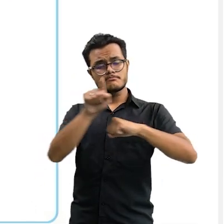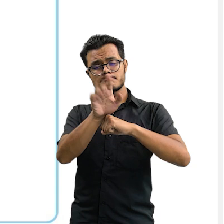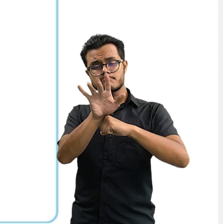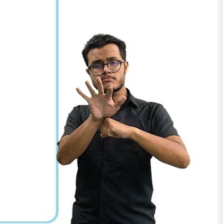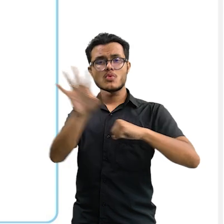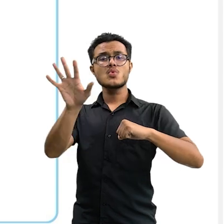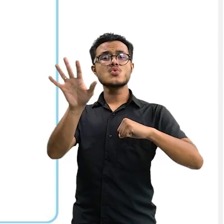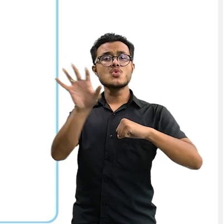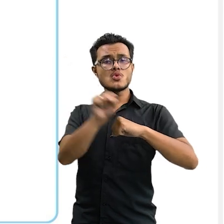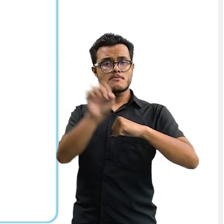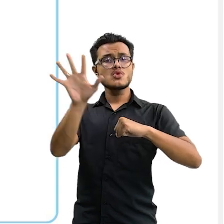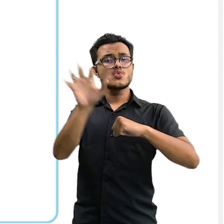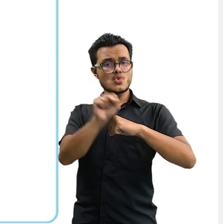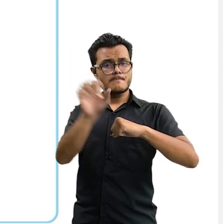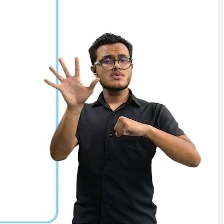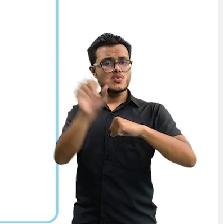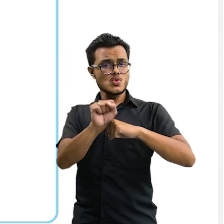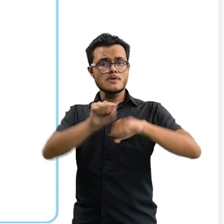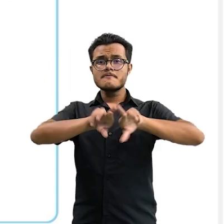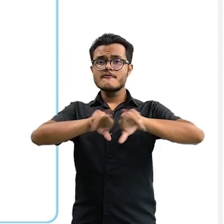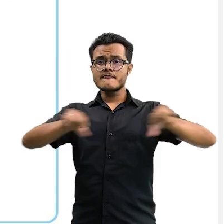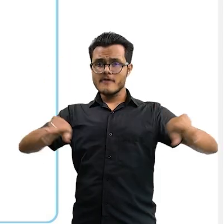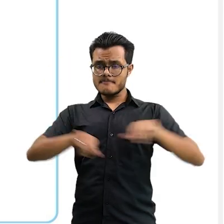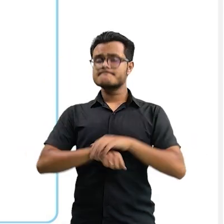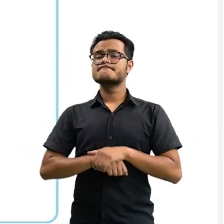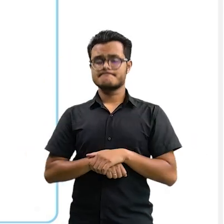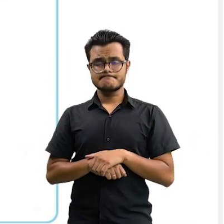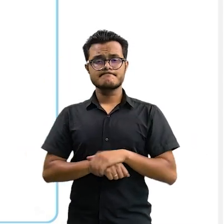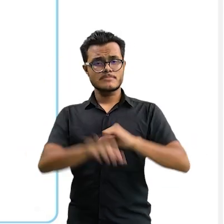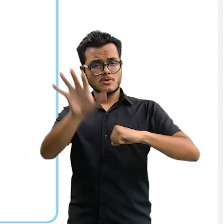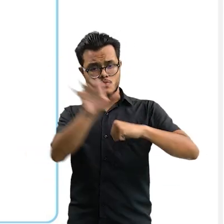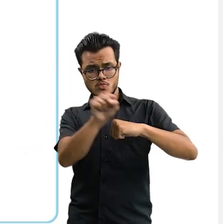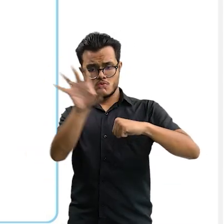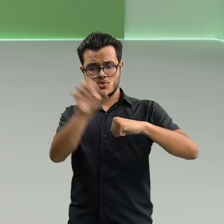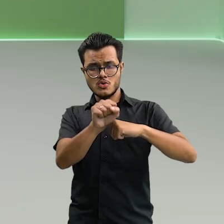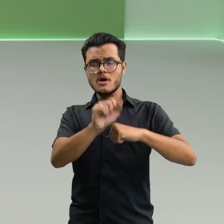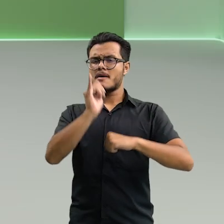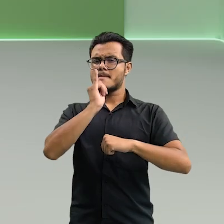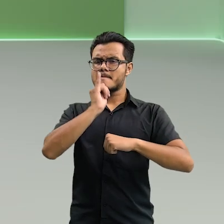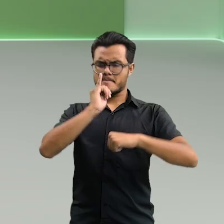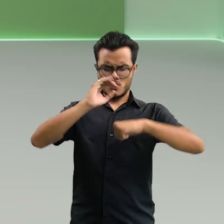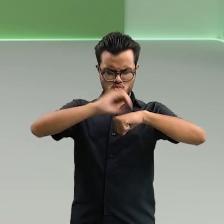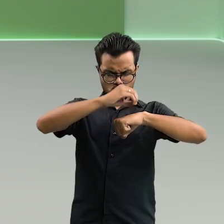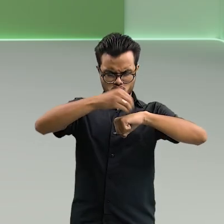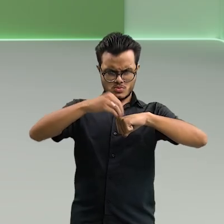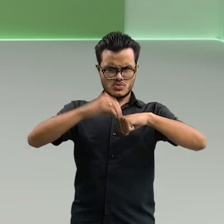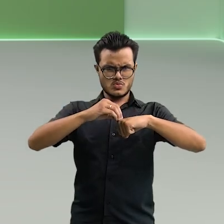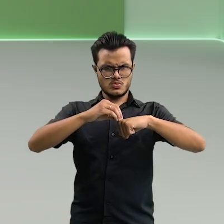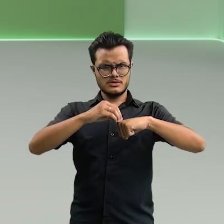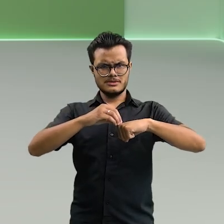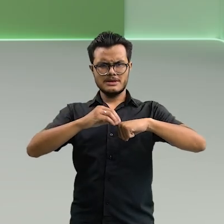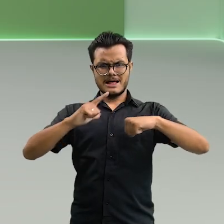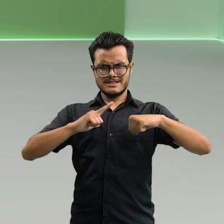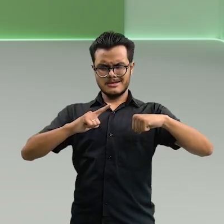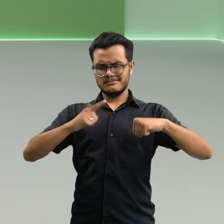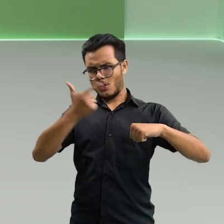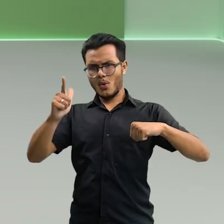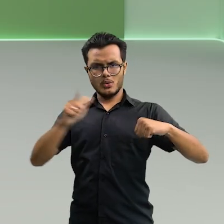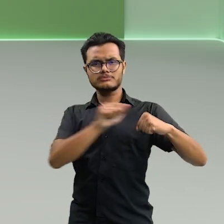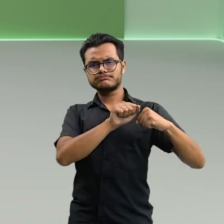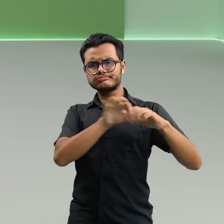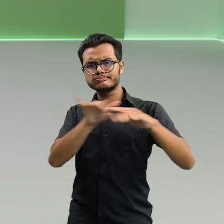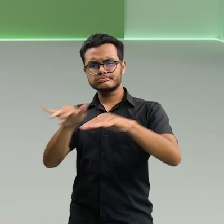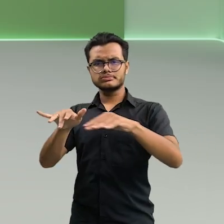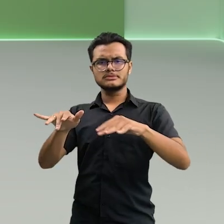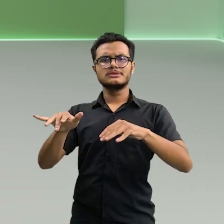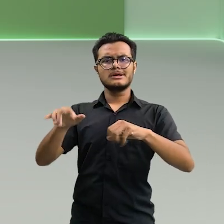receptores dos neurotransmissores. Ou seja, quando um neurônio ele passa impulso para um outro neurônio, quem vai